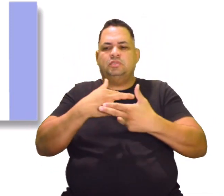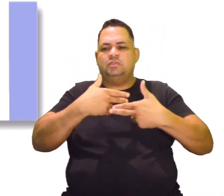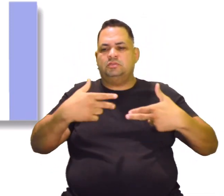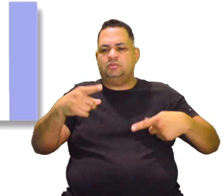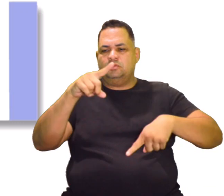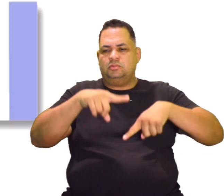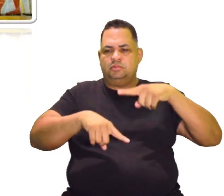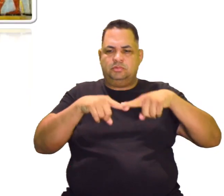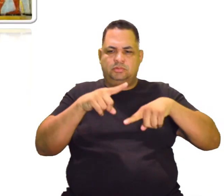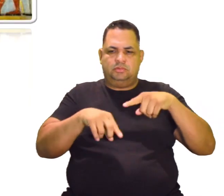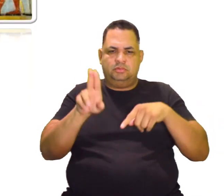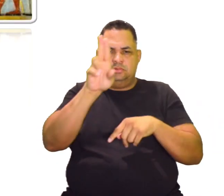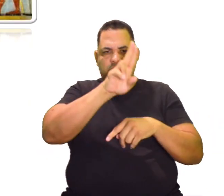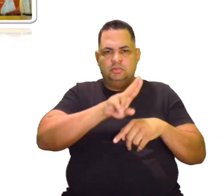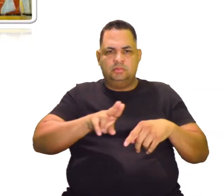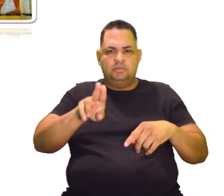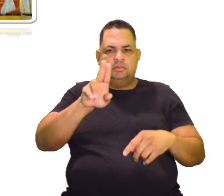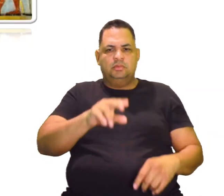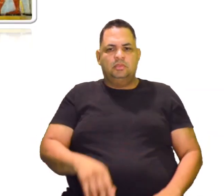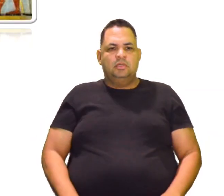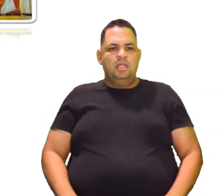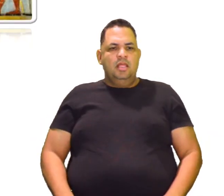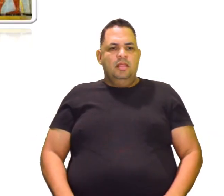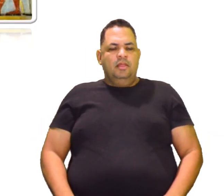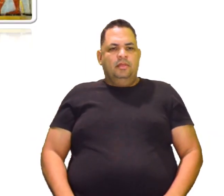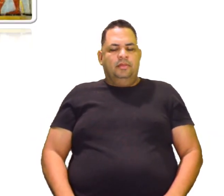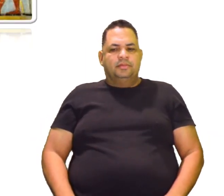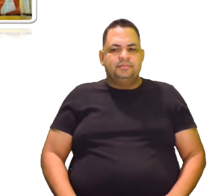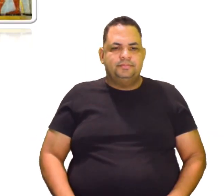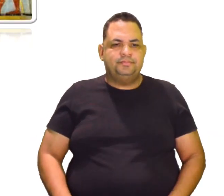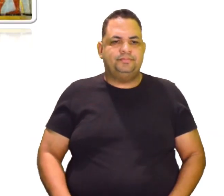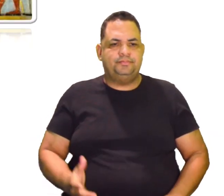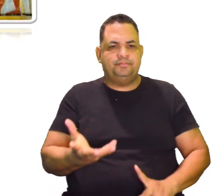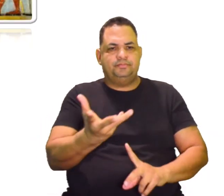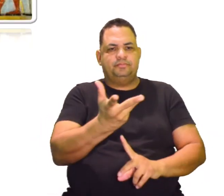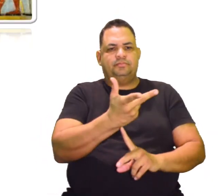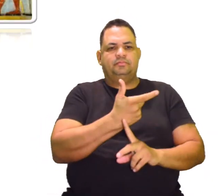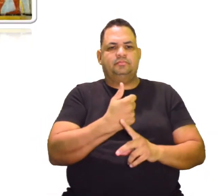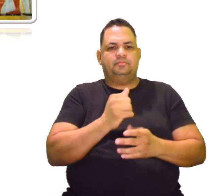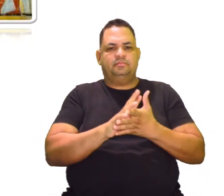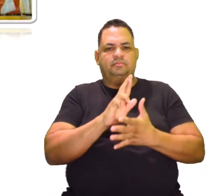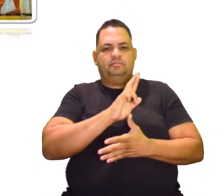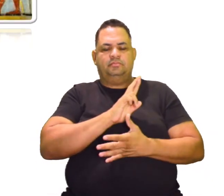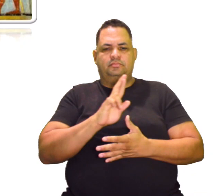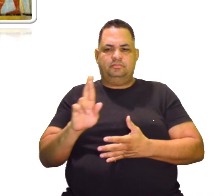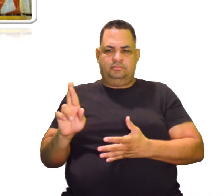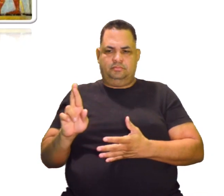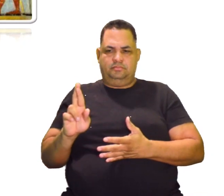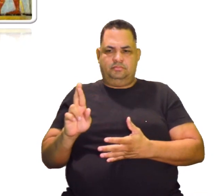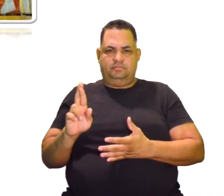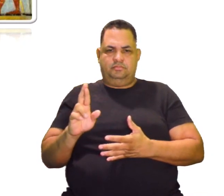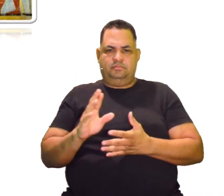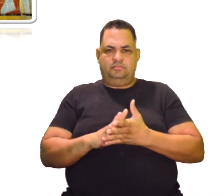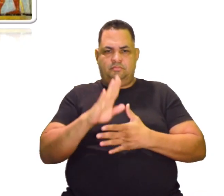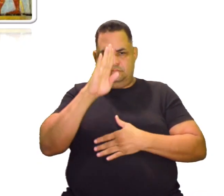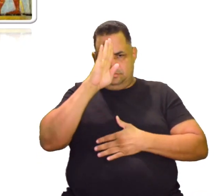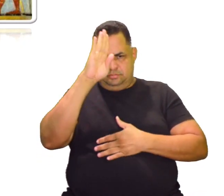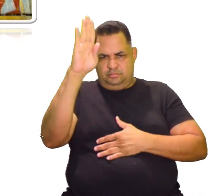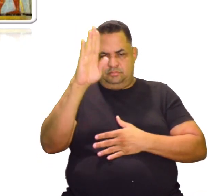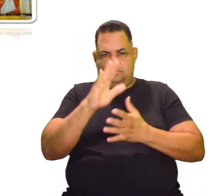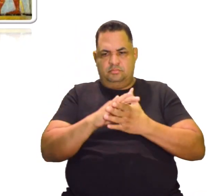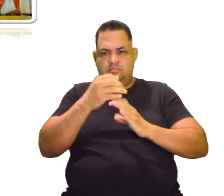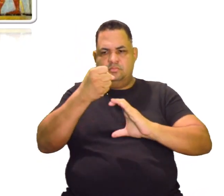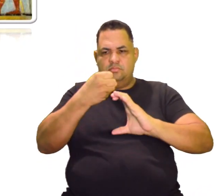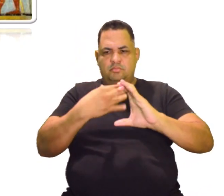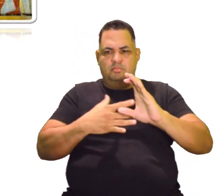perceber isso, certo? Então, a arte, né, arte e religião, principalmente uma característica